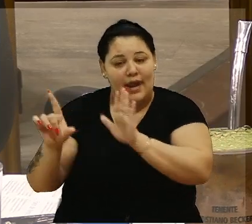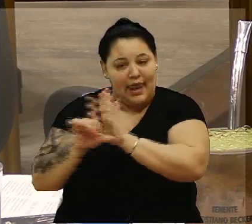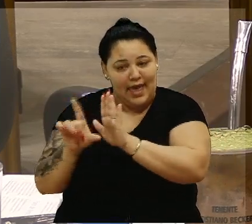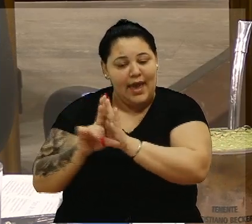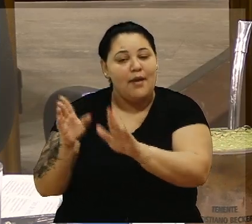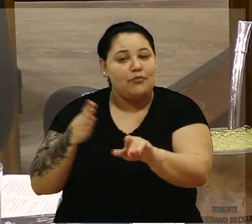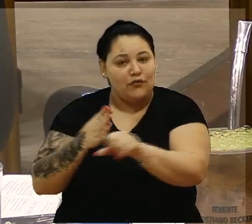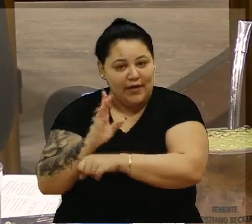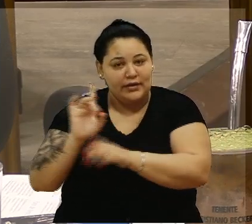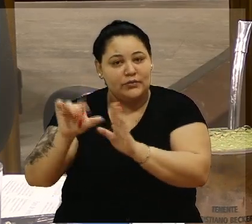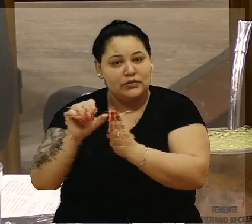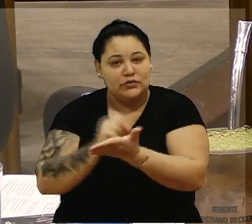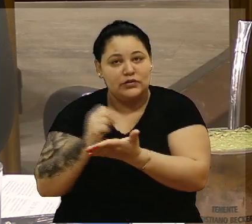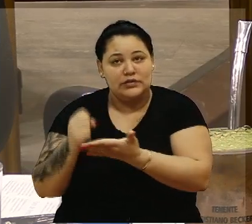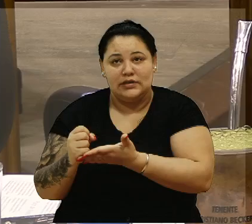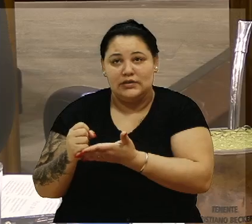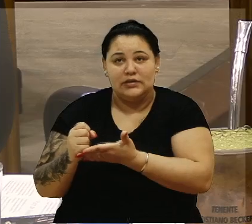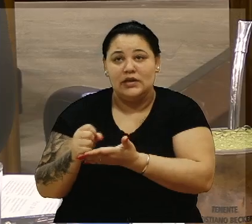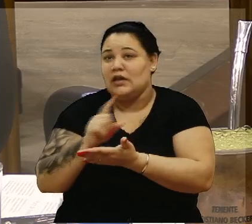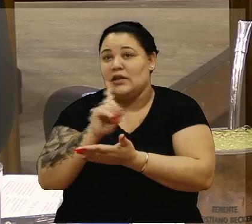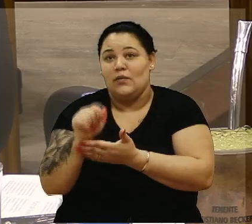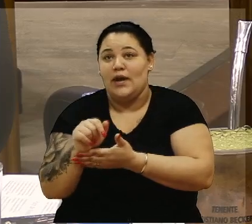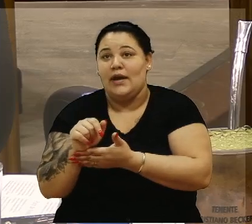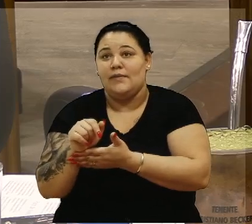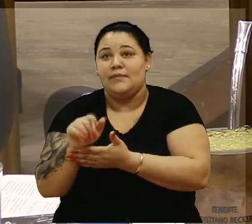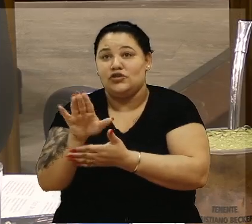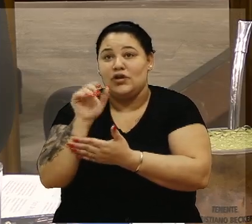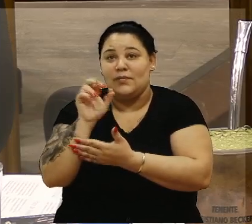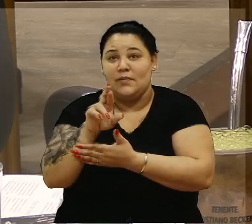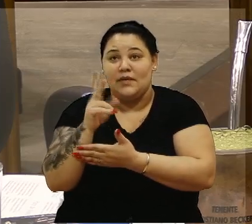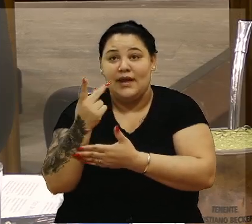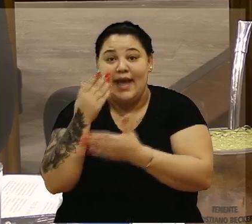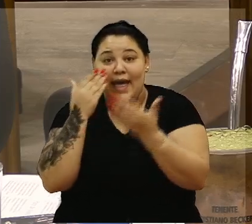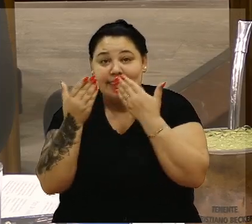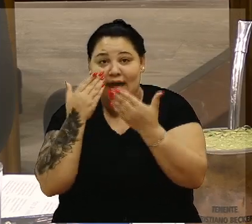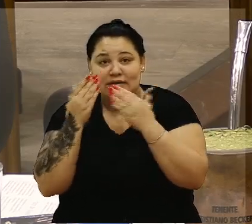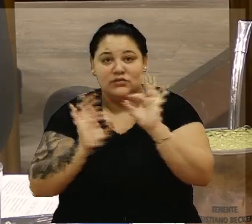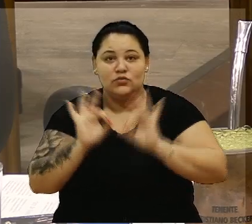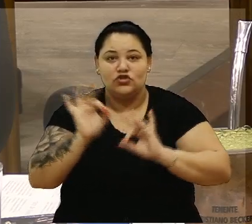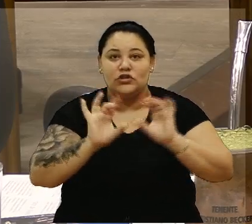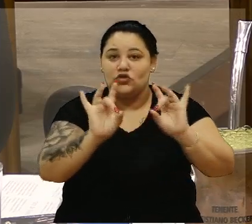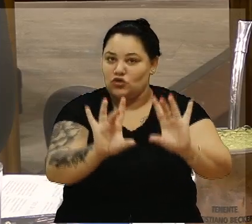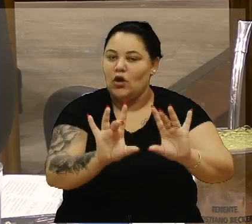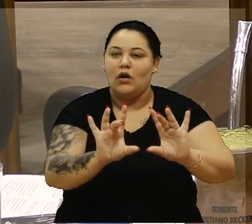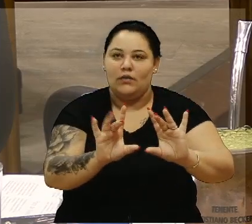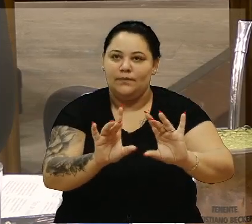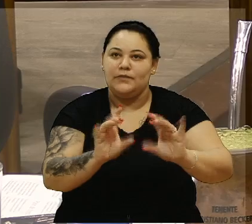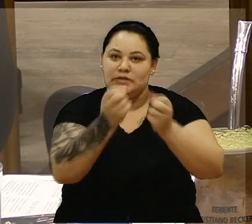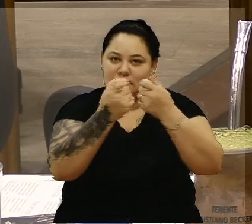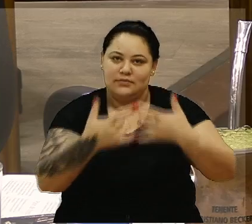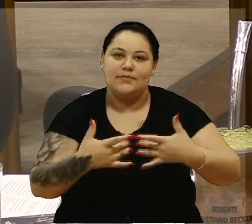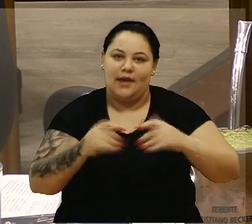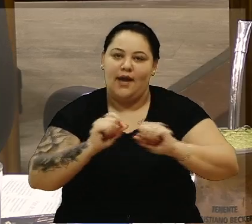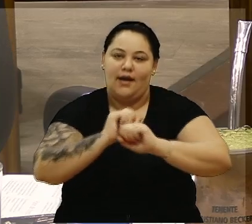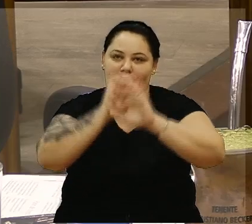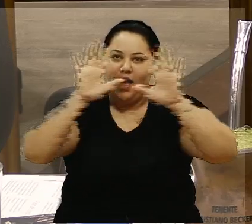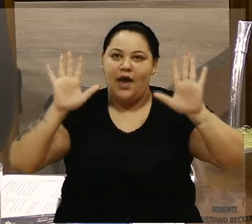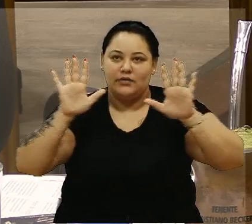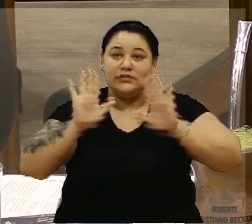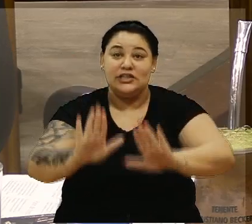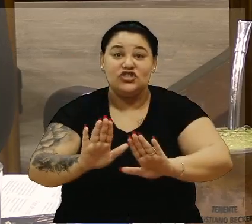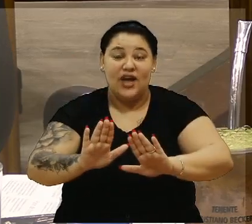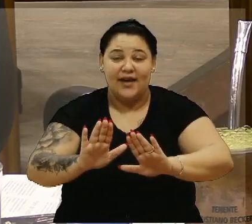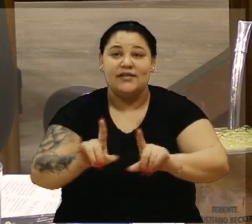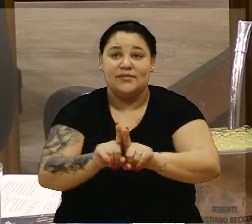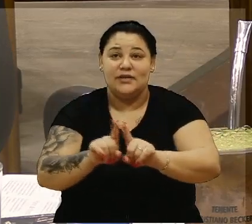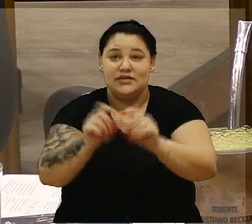seja feitas as contratações. Não é para ir para o RH para contratar, mas é para análise do projeto. Só fazer essa correção e deixar claro para as pessoas que